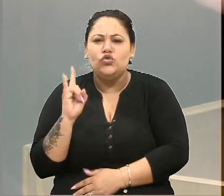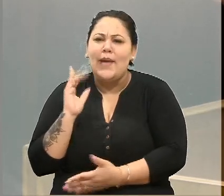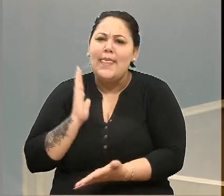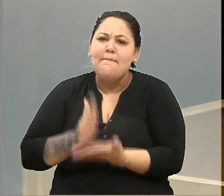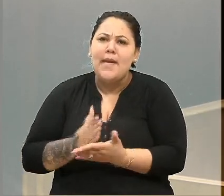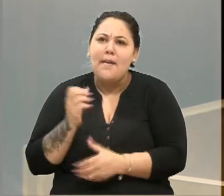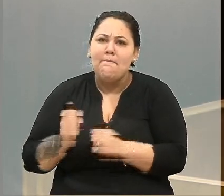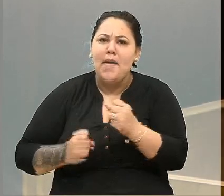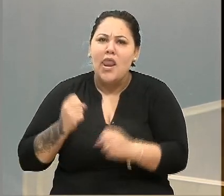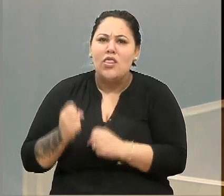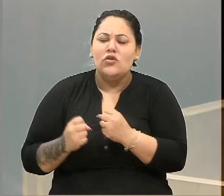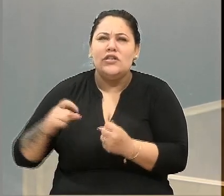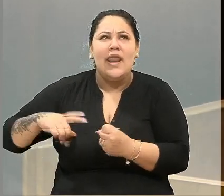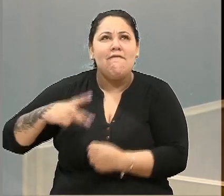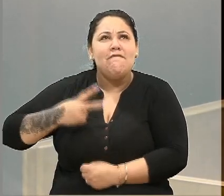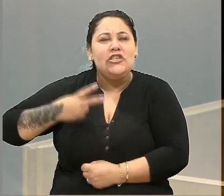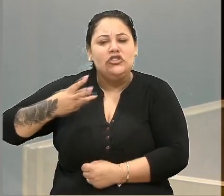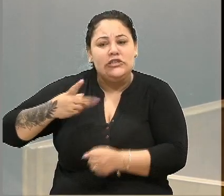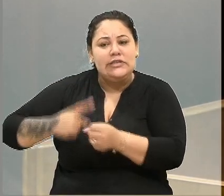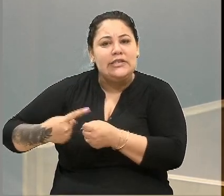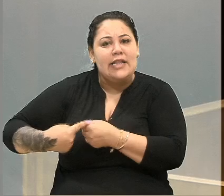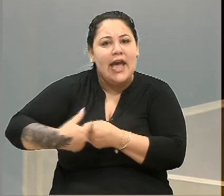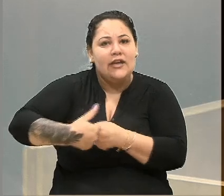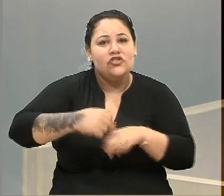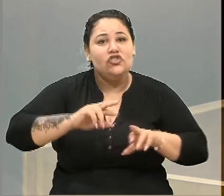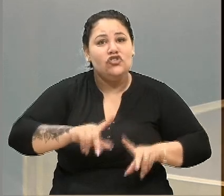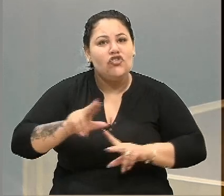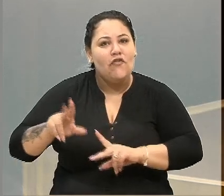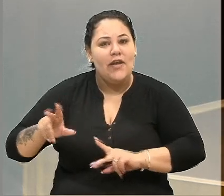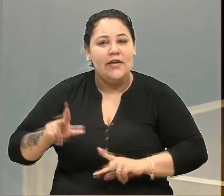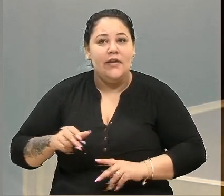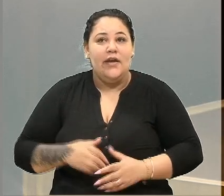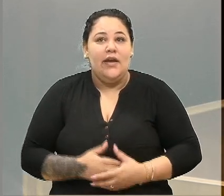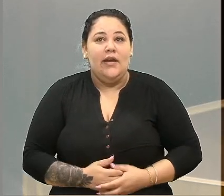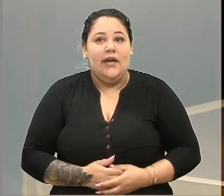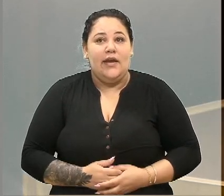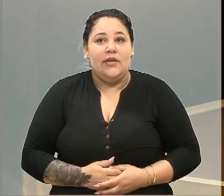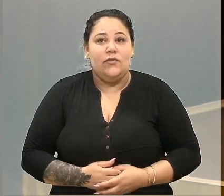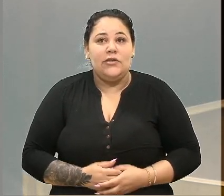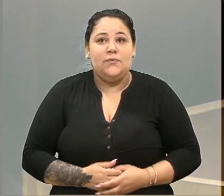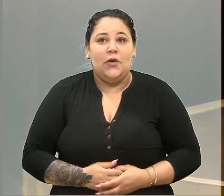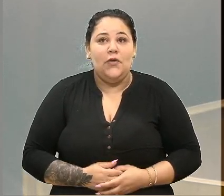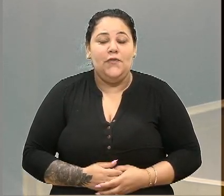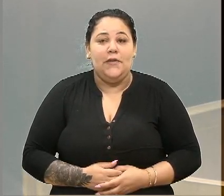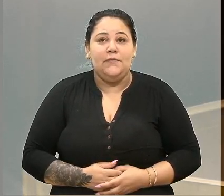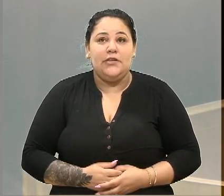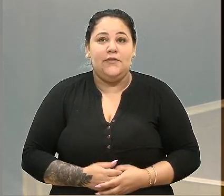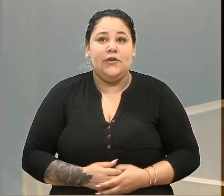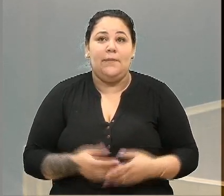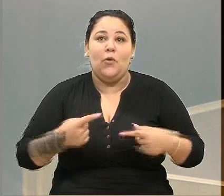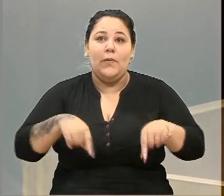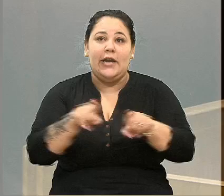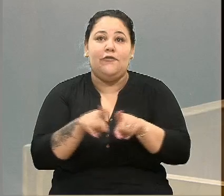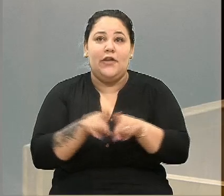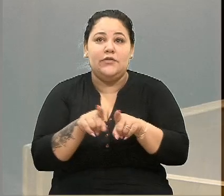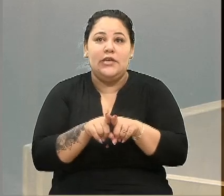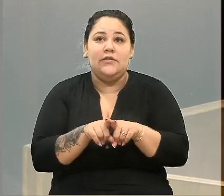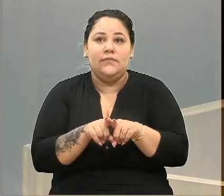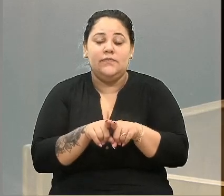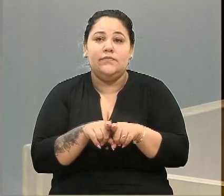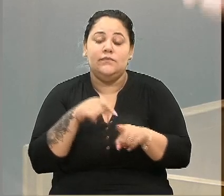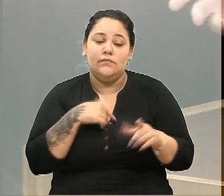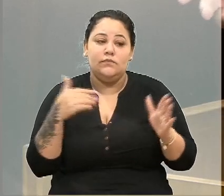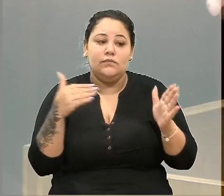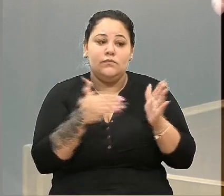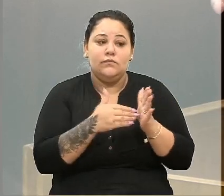vieram atletas de 23 cidades. Nessa agora, com 2.600, possivelmente o número seja ainda maior e até